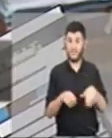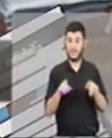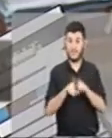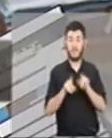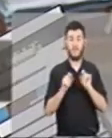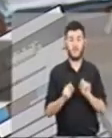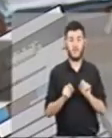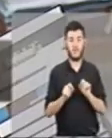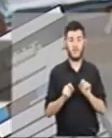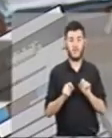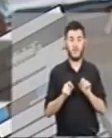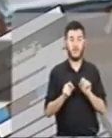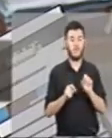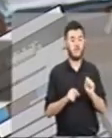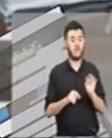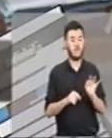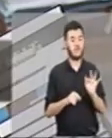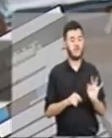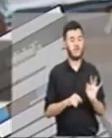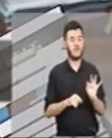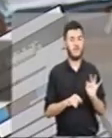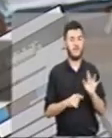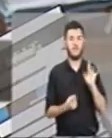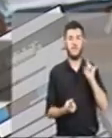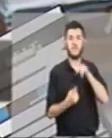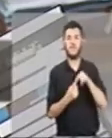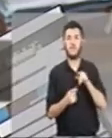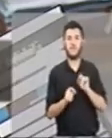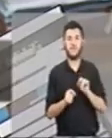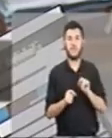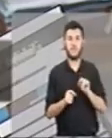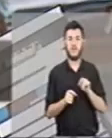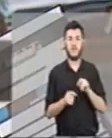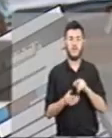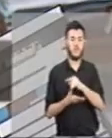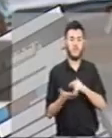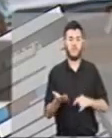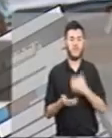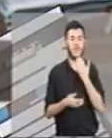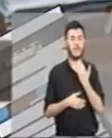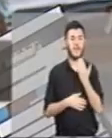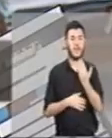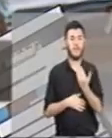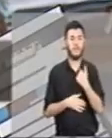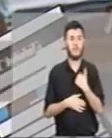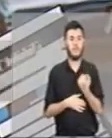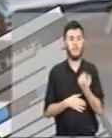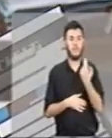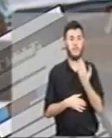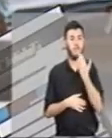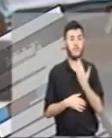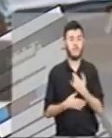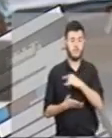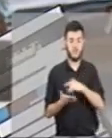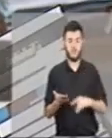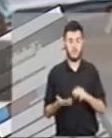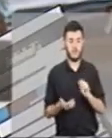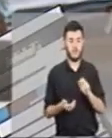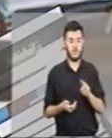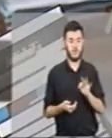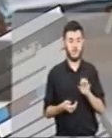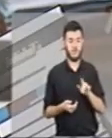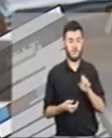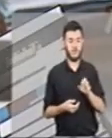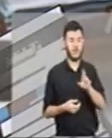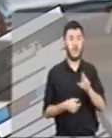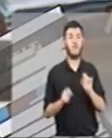Supremo para capitanear o inquérito, eu determinaria na cautelar a devolução do material apreendido há mais